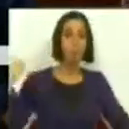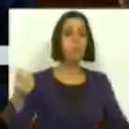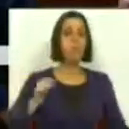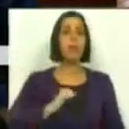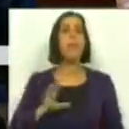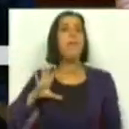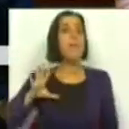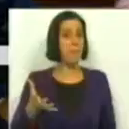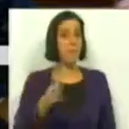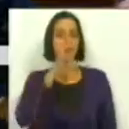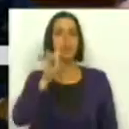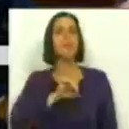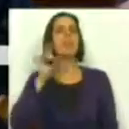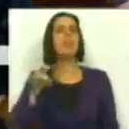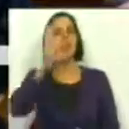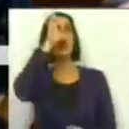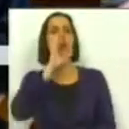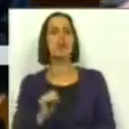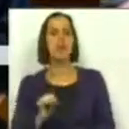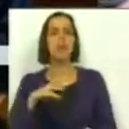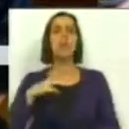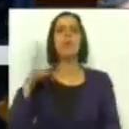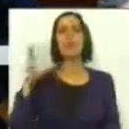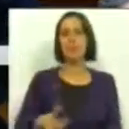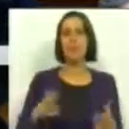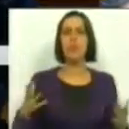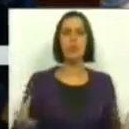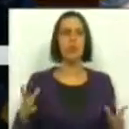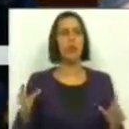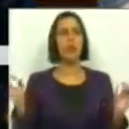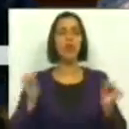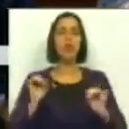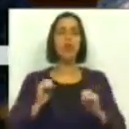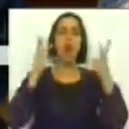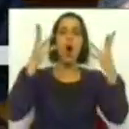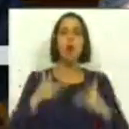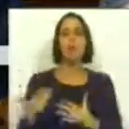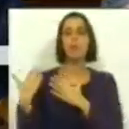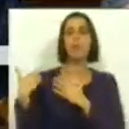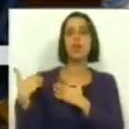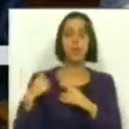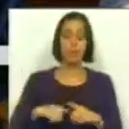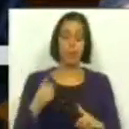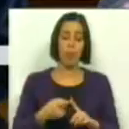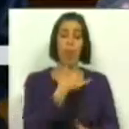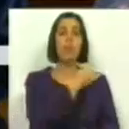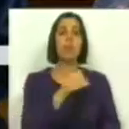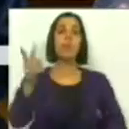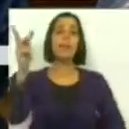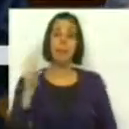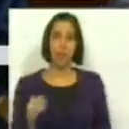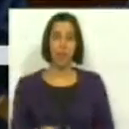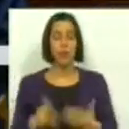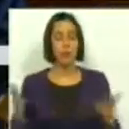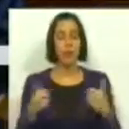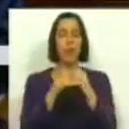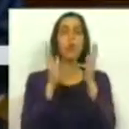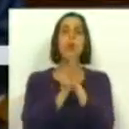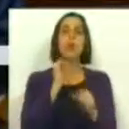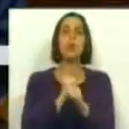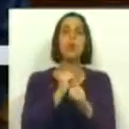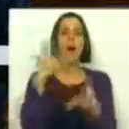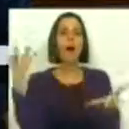o nosso país se o Estado português não tivesse um orçamento responsável para 2013. Todo o